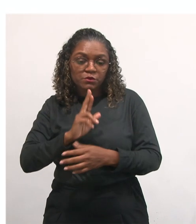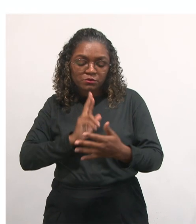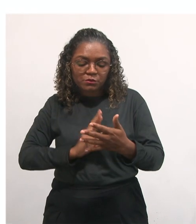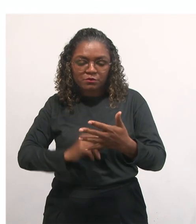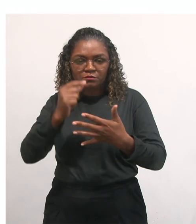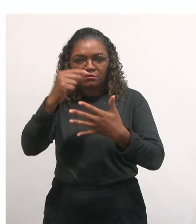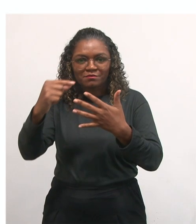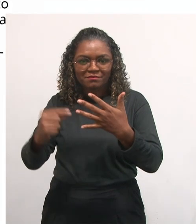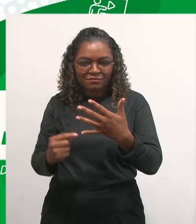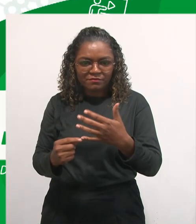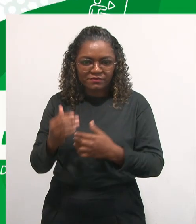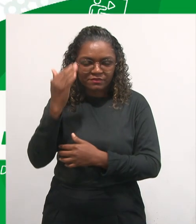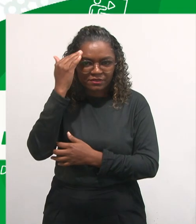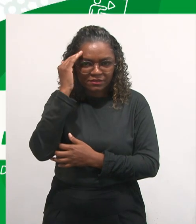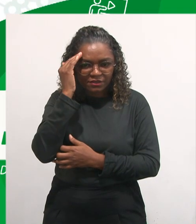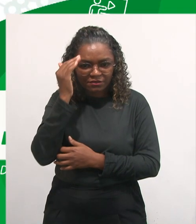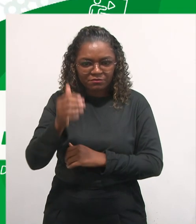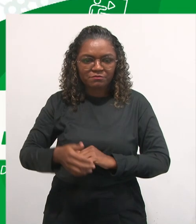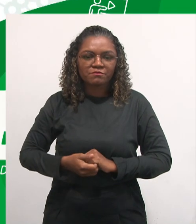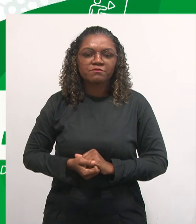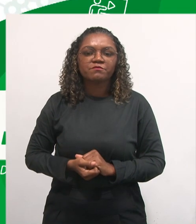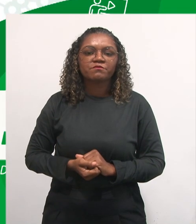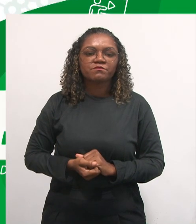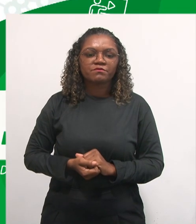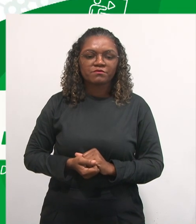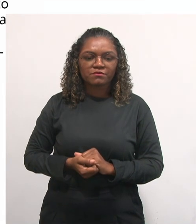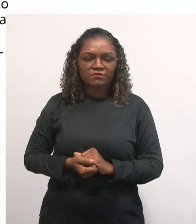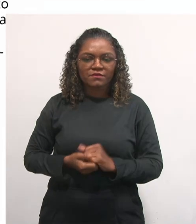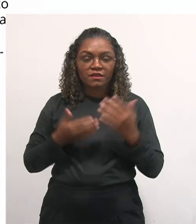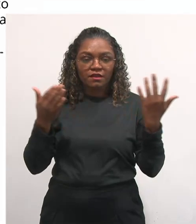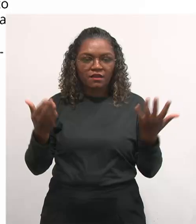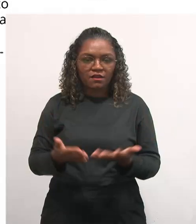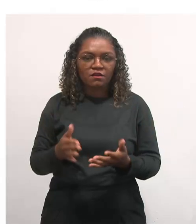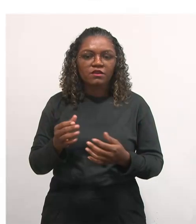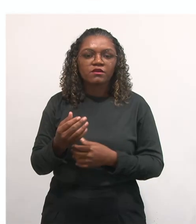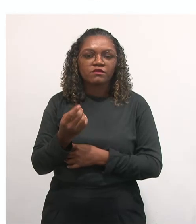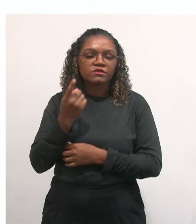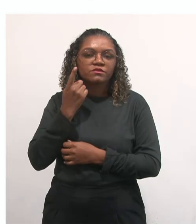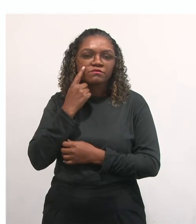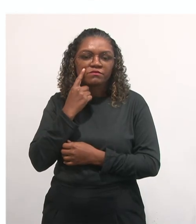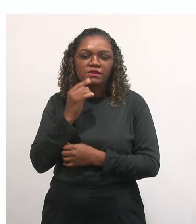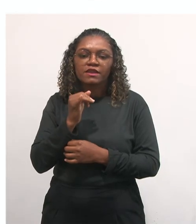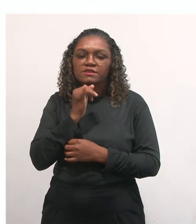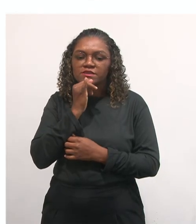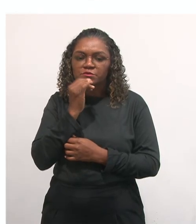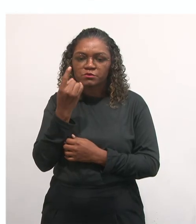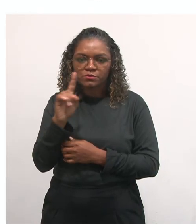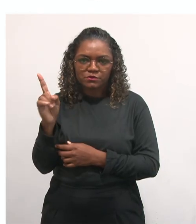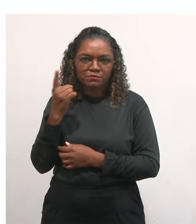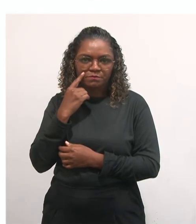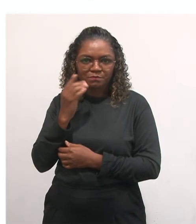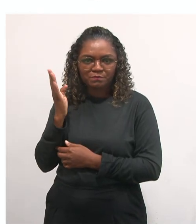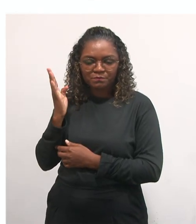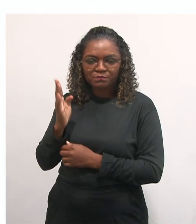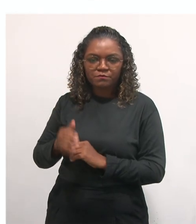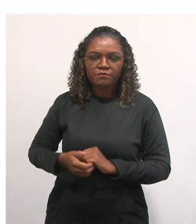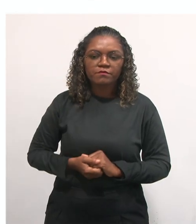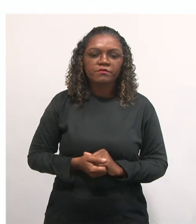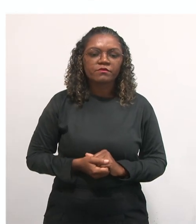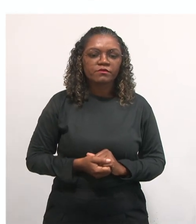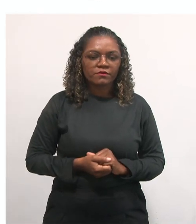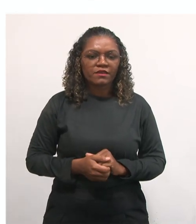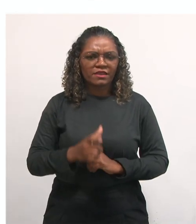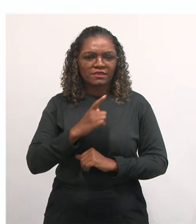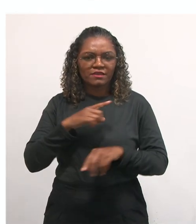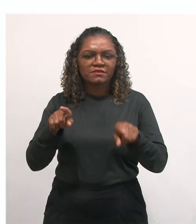outras maneiras. E, eu ia mostrar um exemplo final aqui. Hoje em dia a gente tem